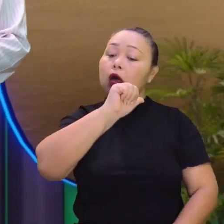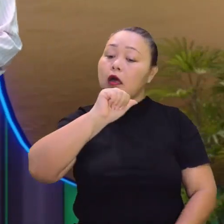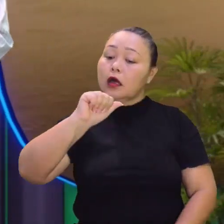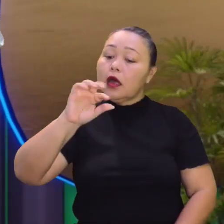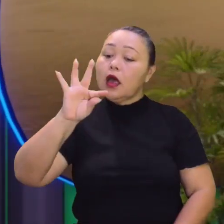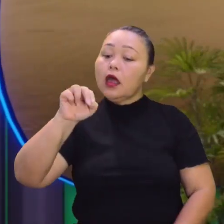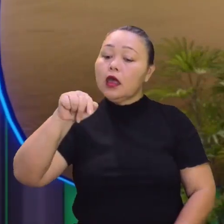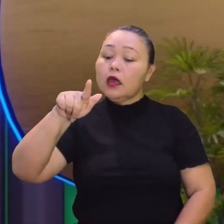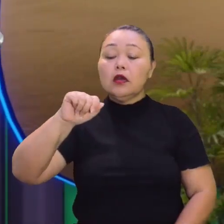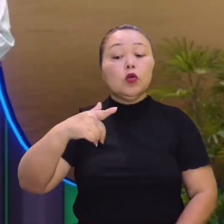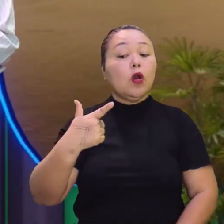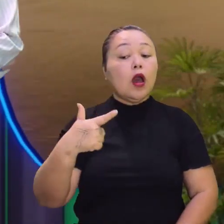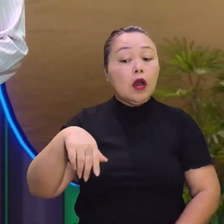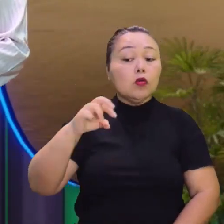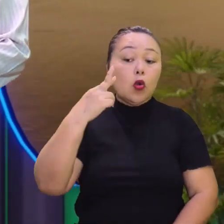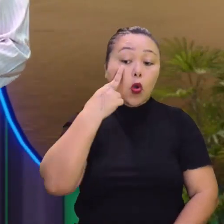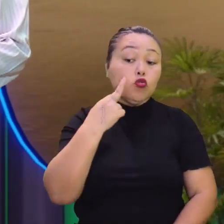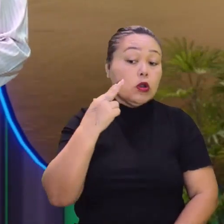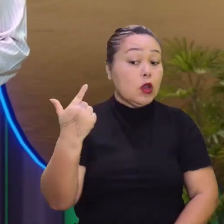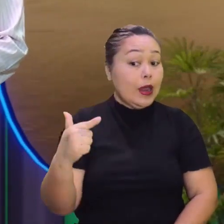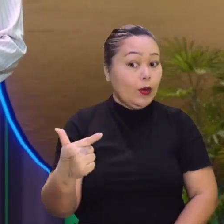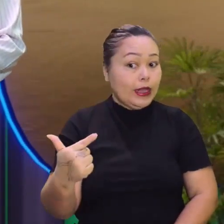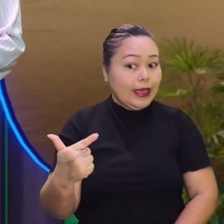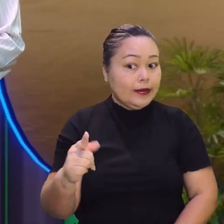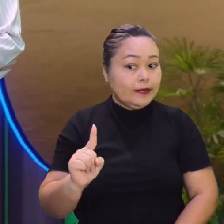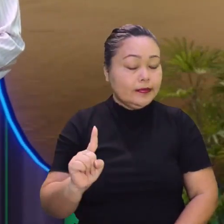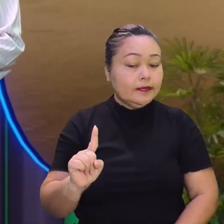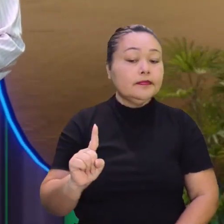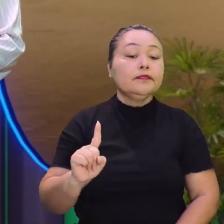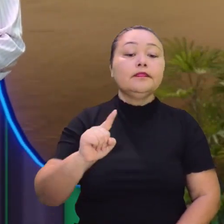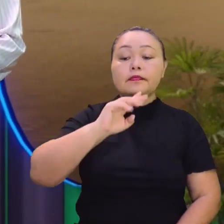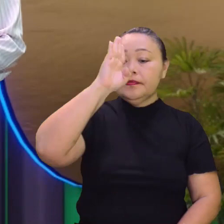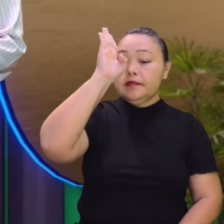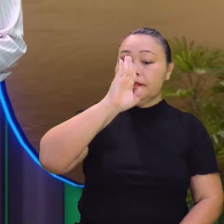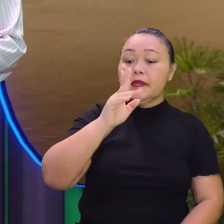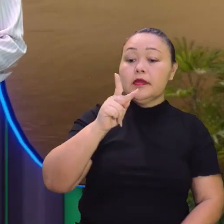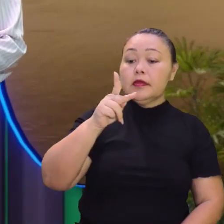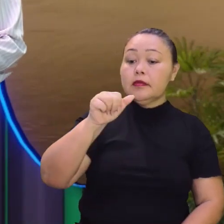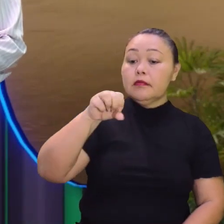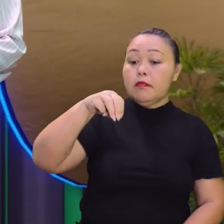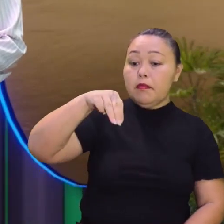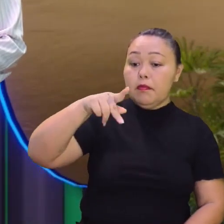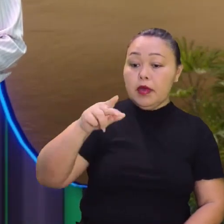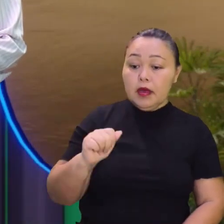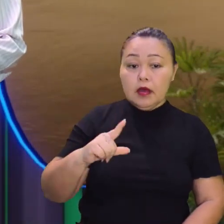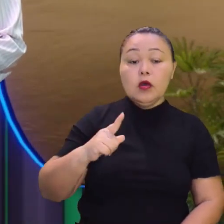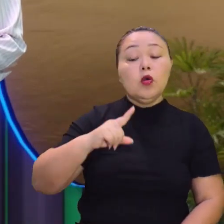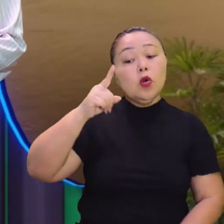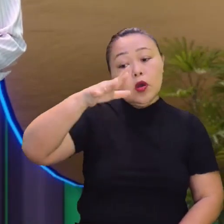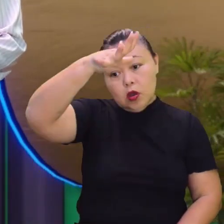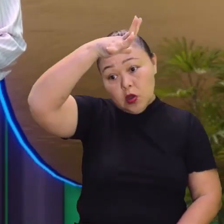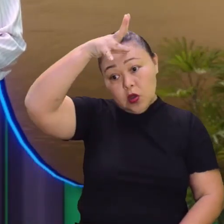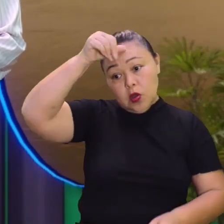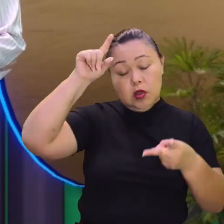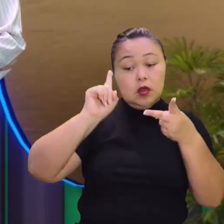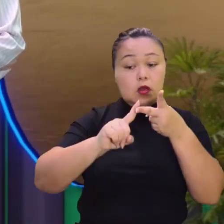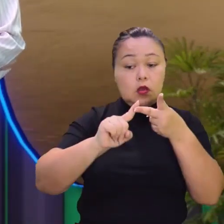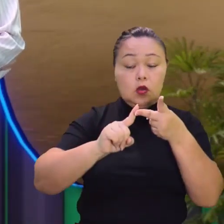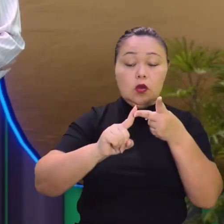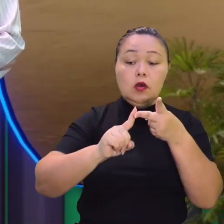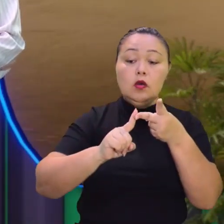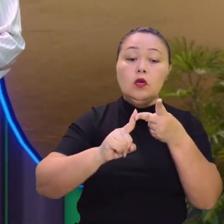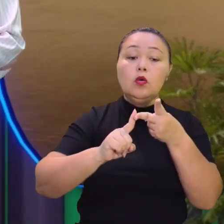no Brasil, Rondônia, não. Temos aqui no Brasil pampa, não. É amazônico e